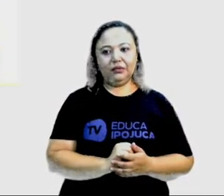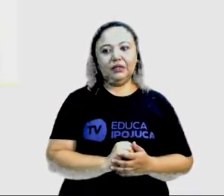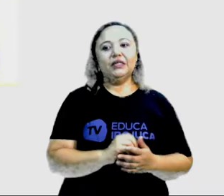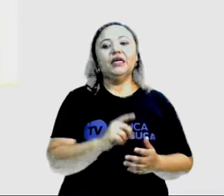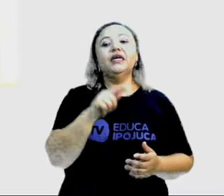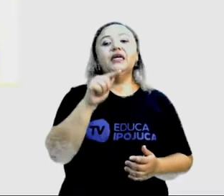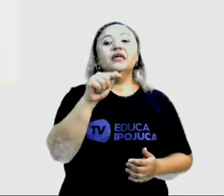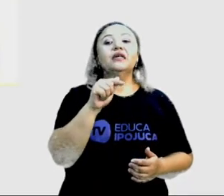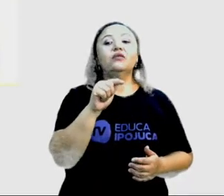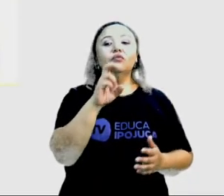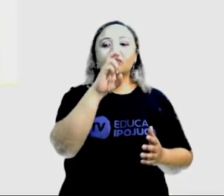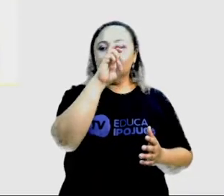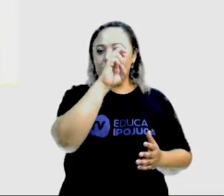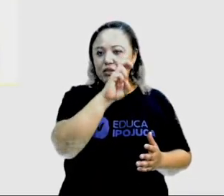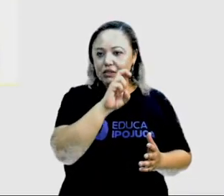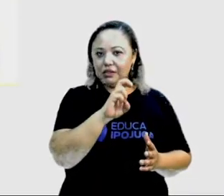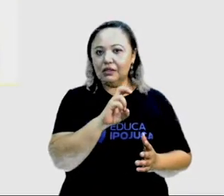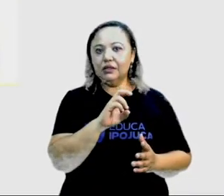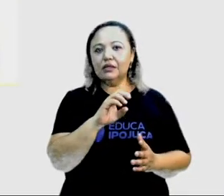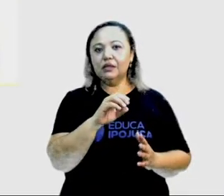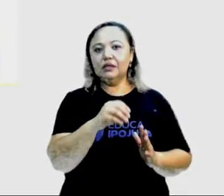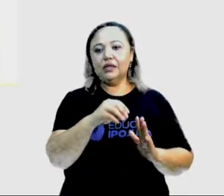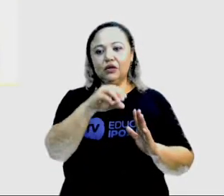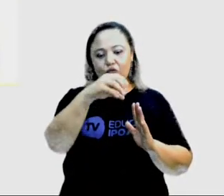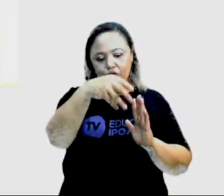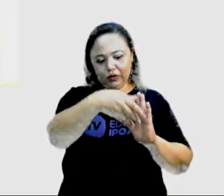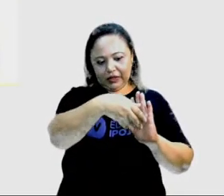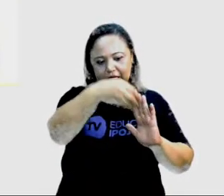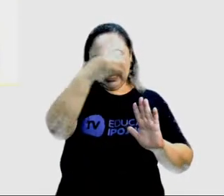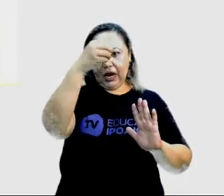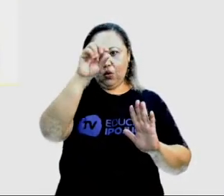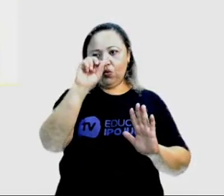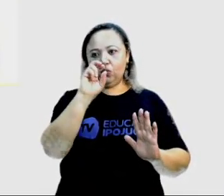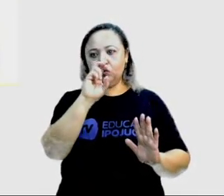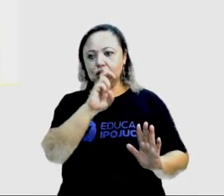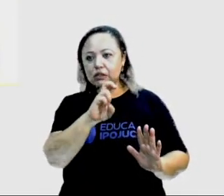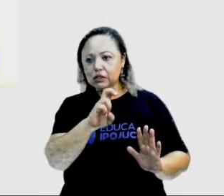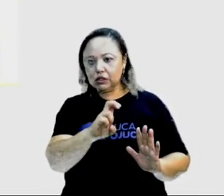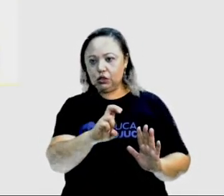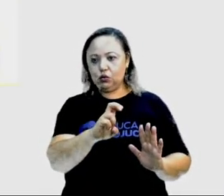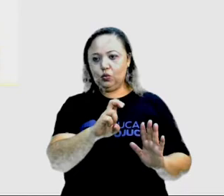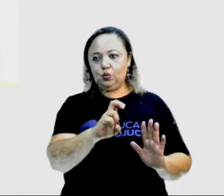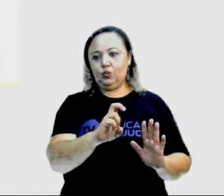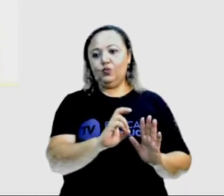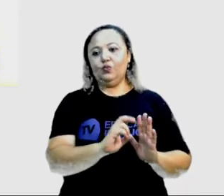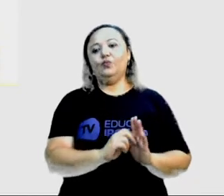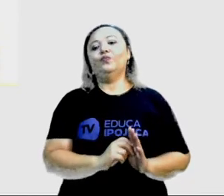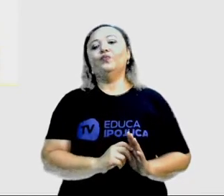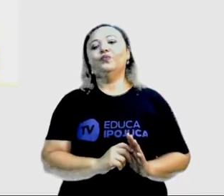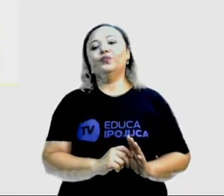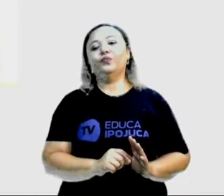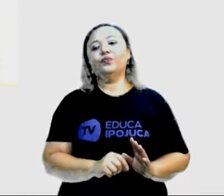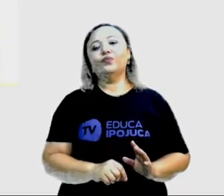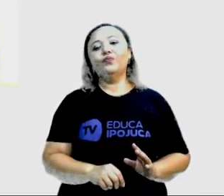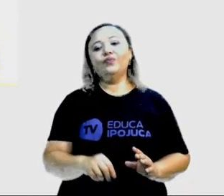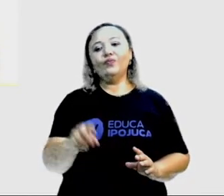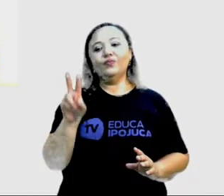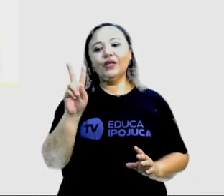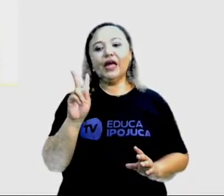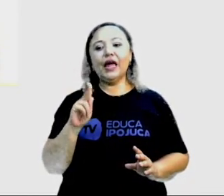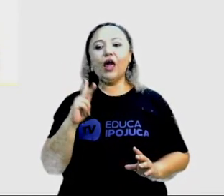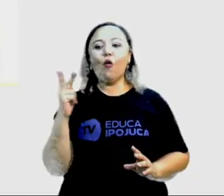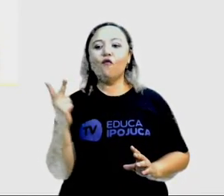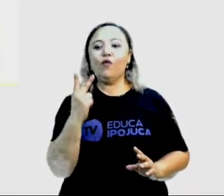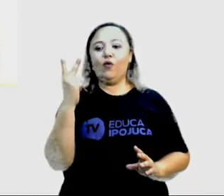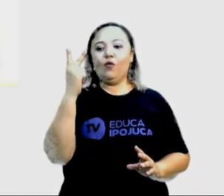minuendo. Né? Desse minuendo, eu vou tirar o subtraendo, que é o valor que eu